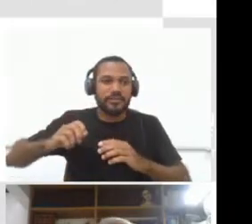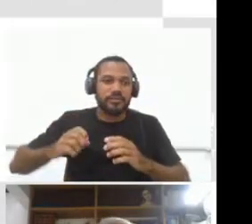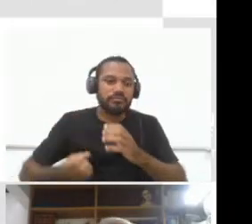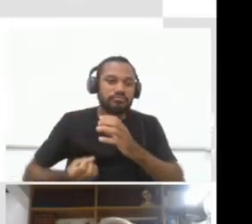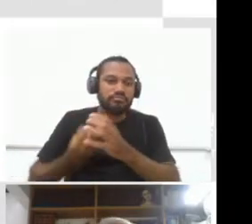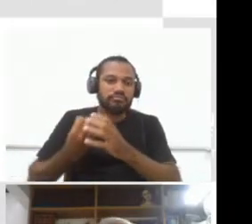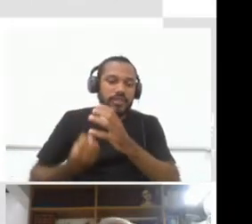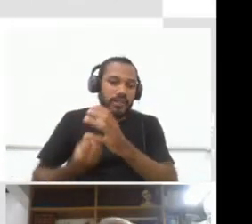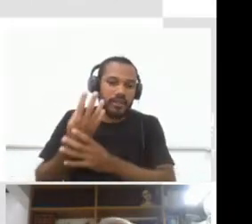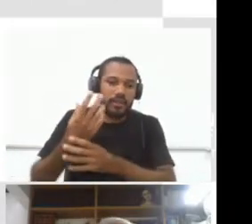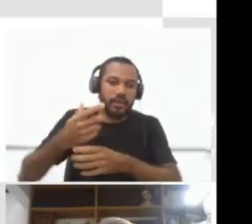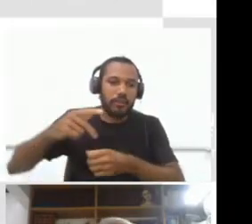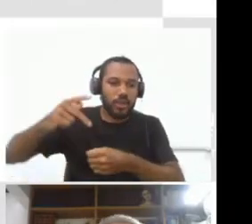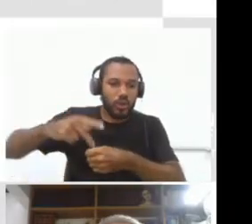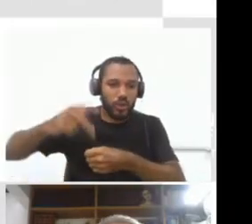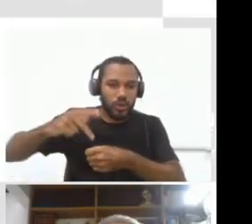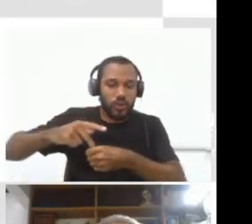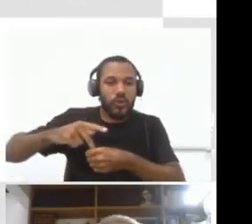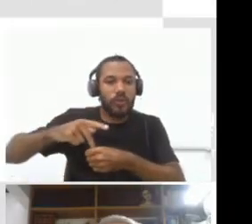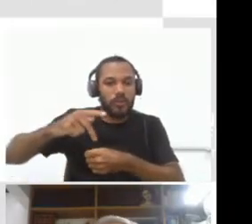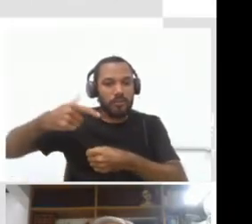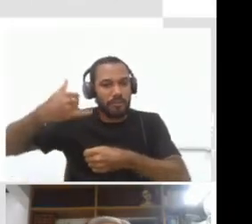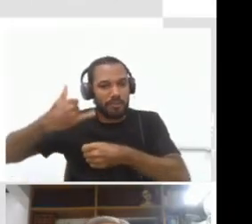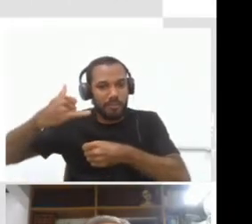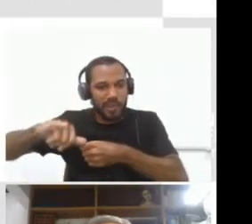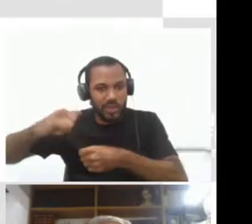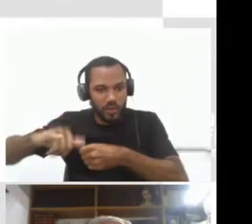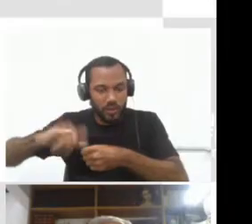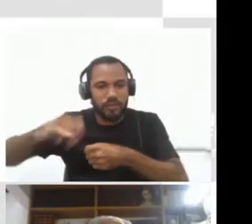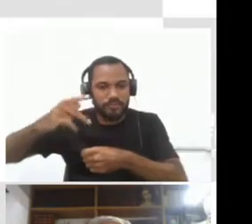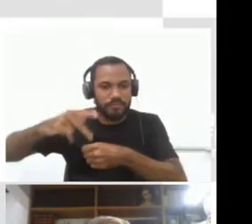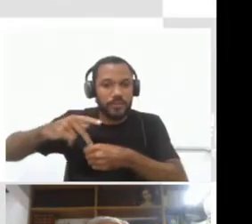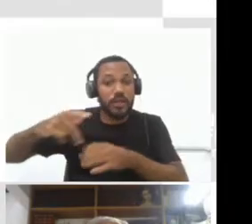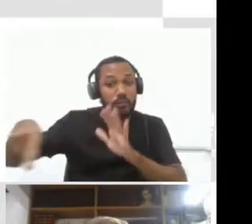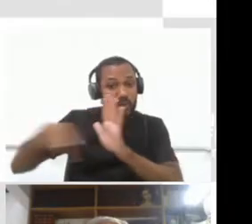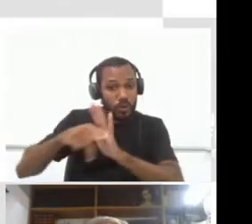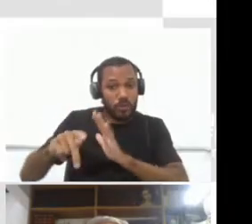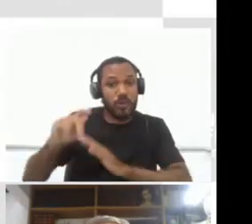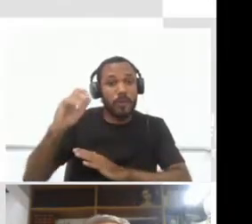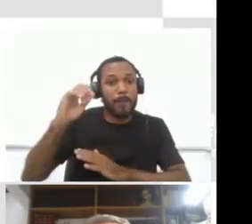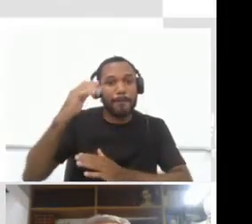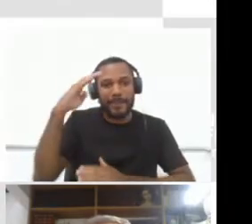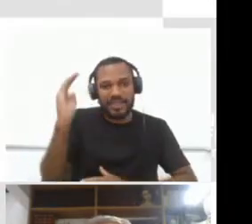Estados Unidos, né, que estamos falando de porcentagem do total mundial, ou seja,